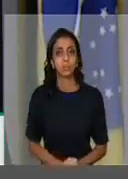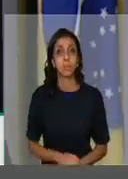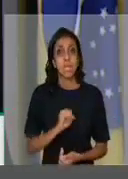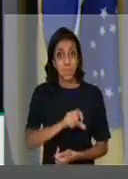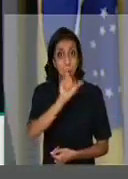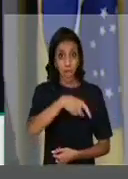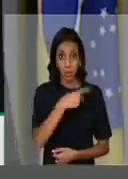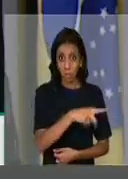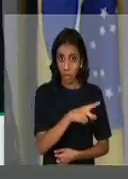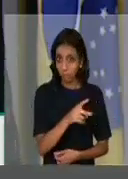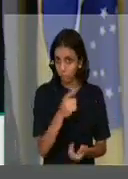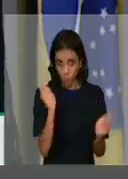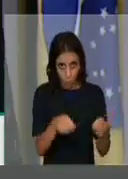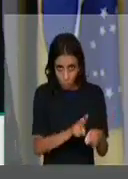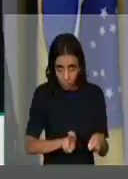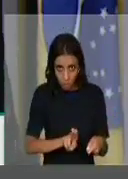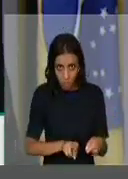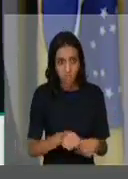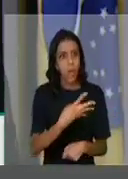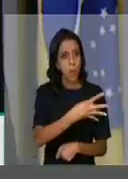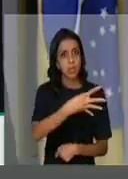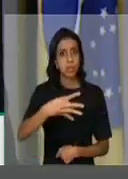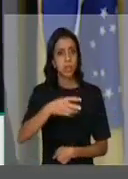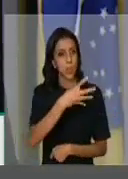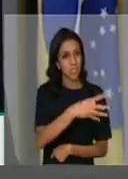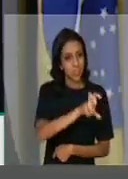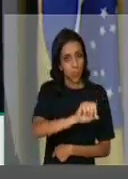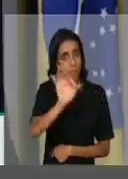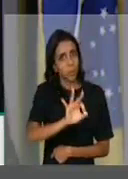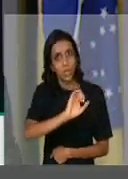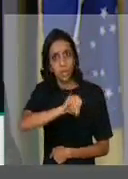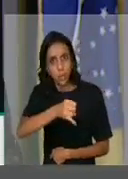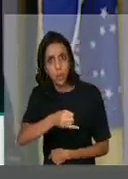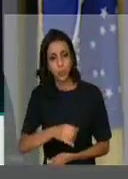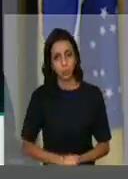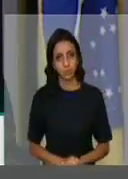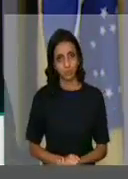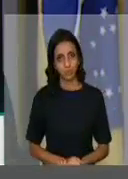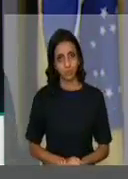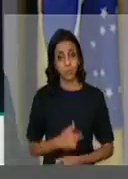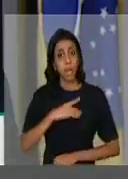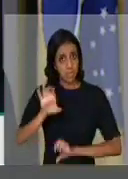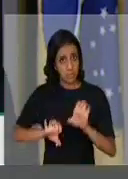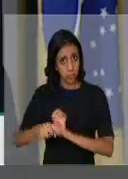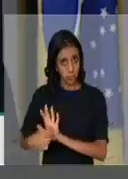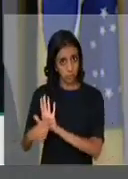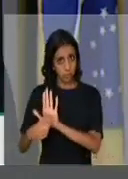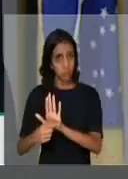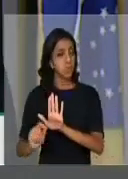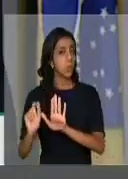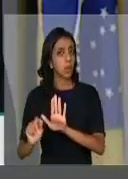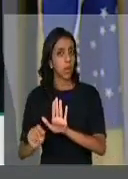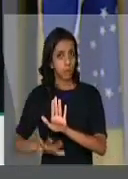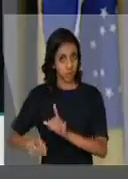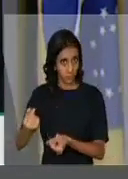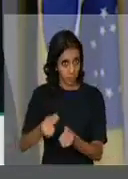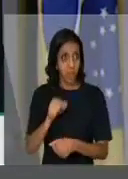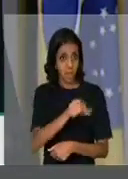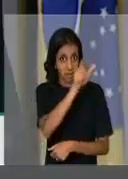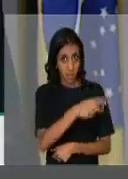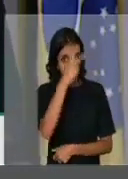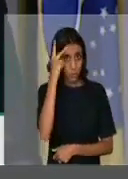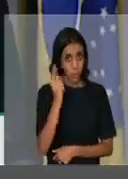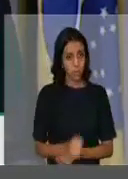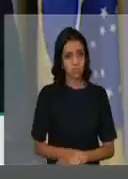seu cartão estiver vencido, 450% de juro. Segundo estatísticas do sistema financeiro,